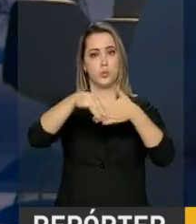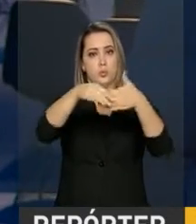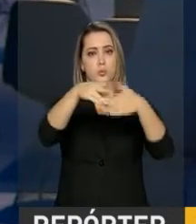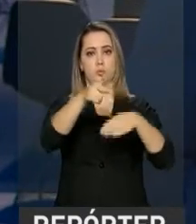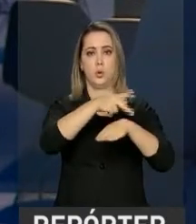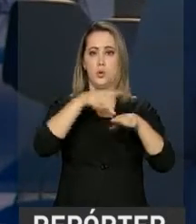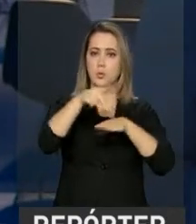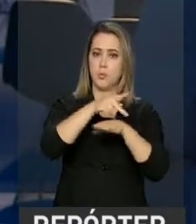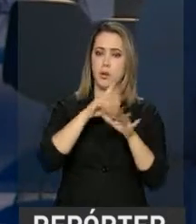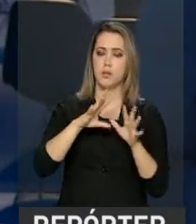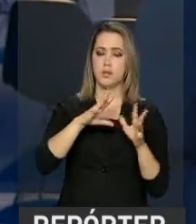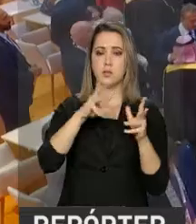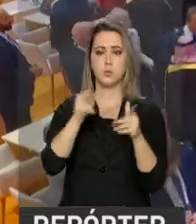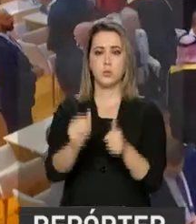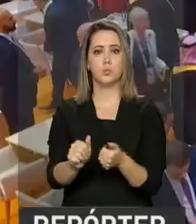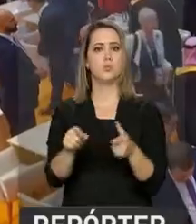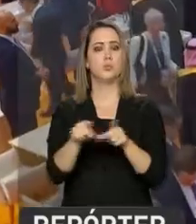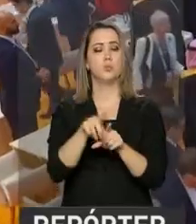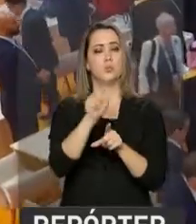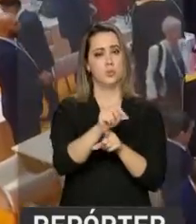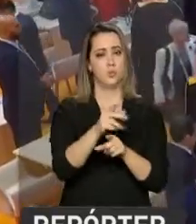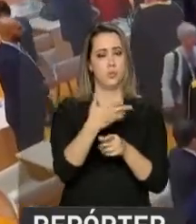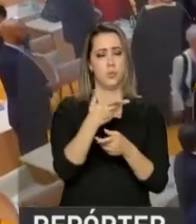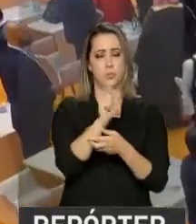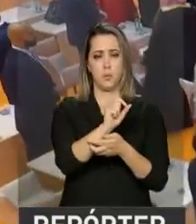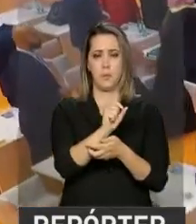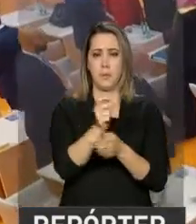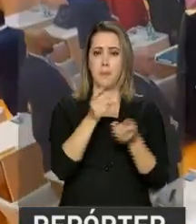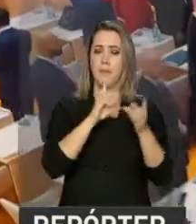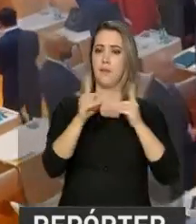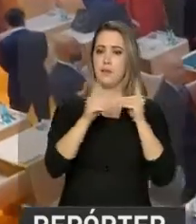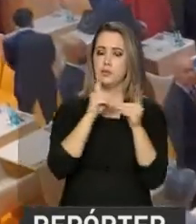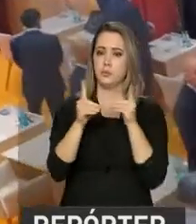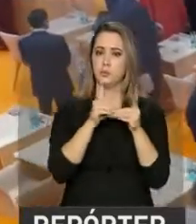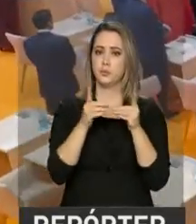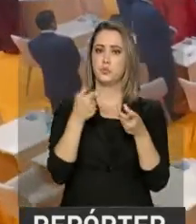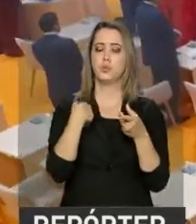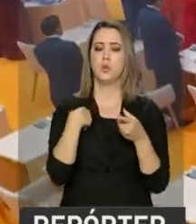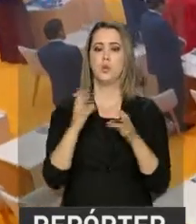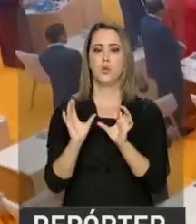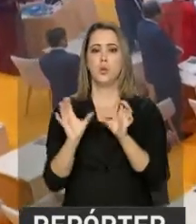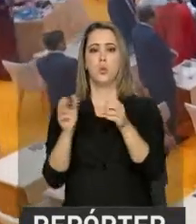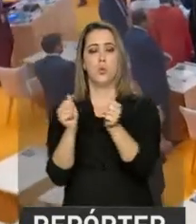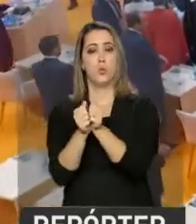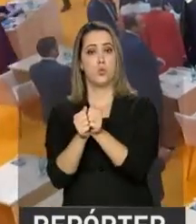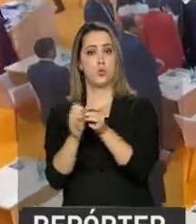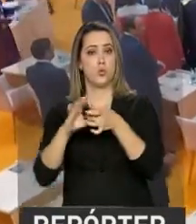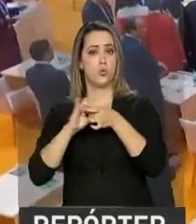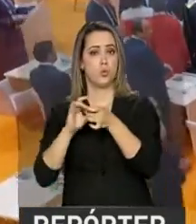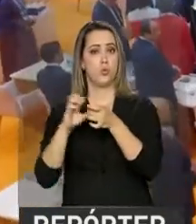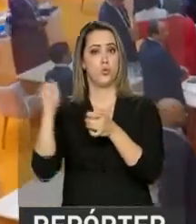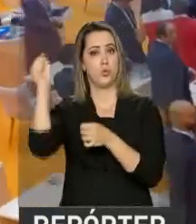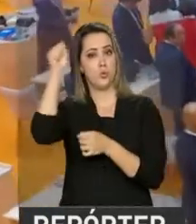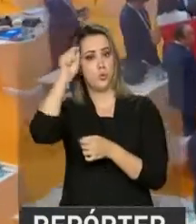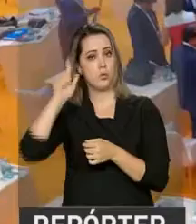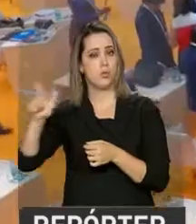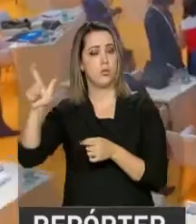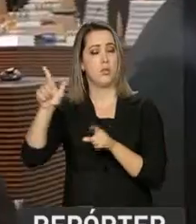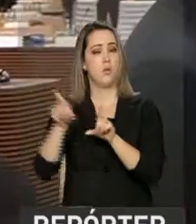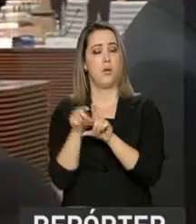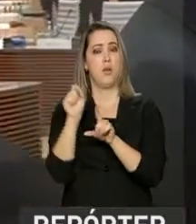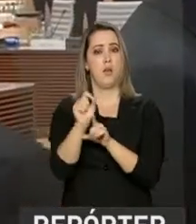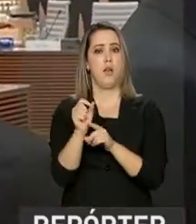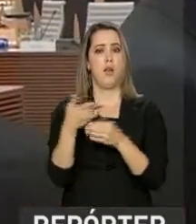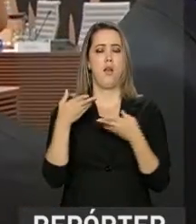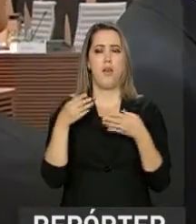maiores economias globais, acompanhou as discussões sobre temas como parceria com a África, migração e saúde.